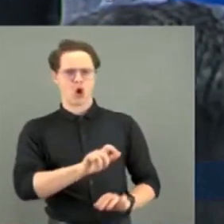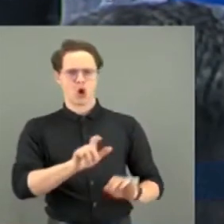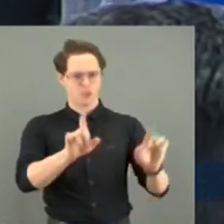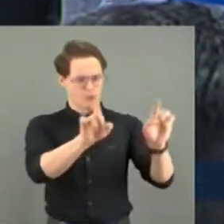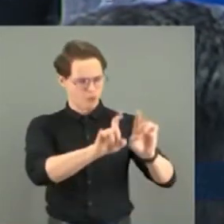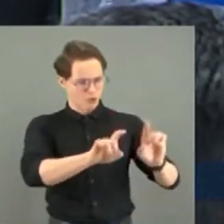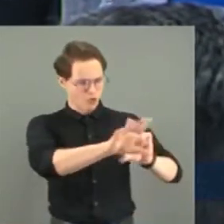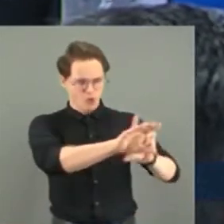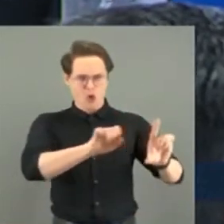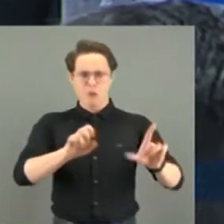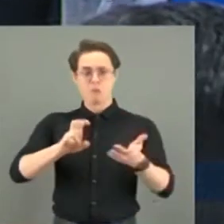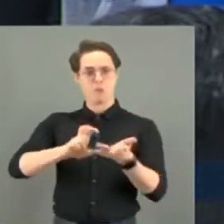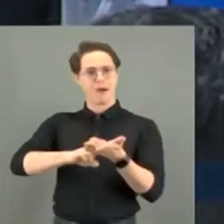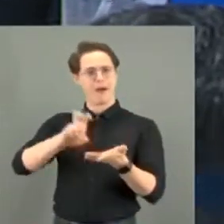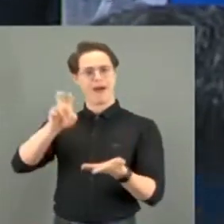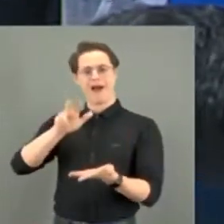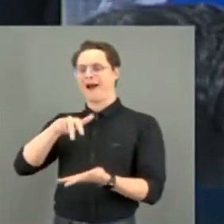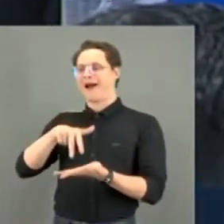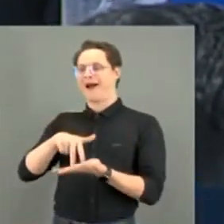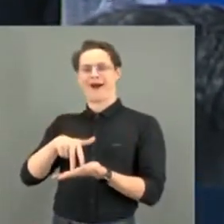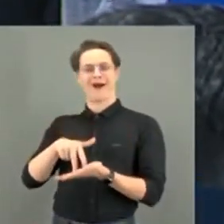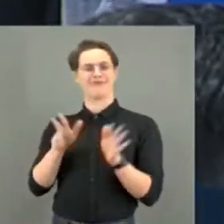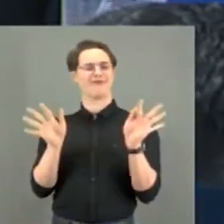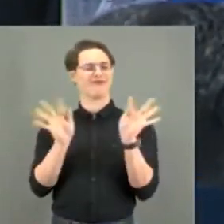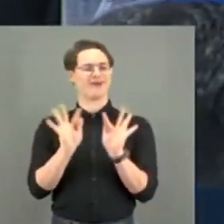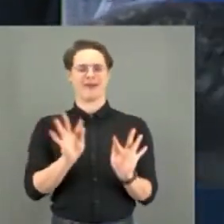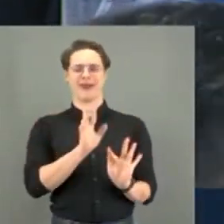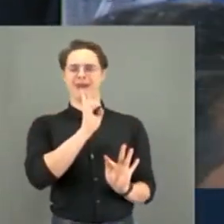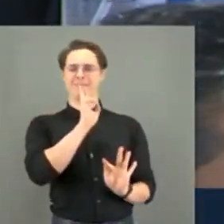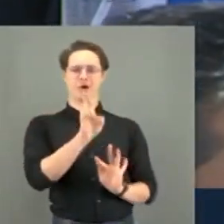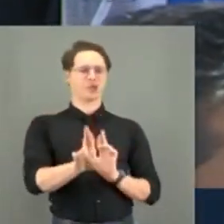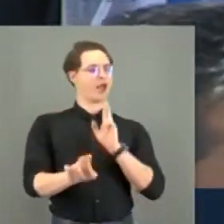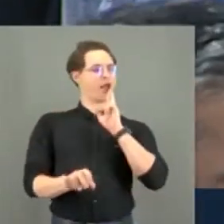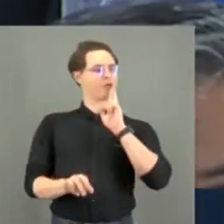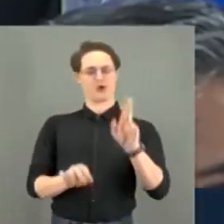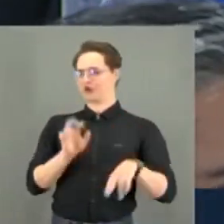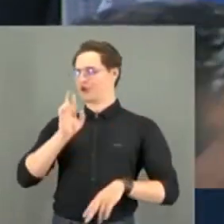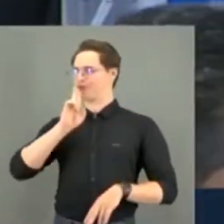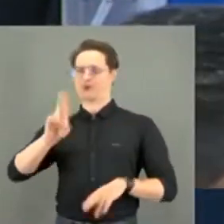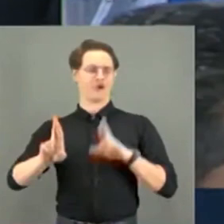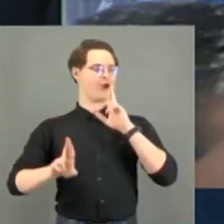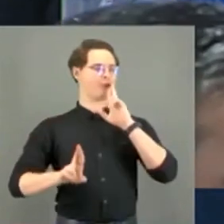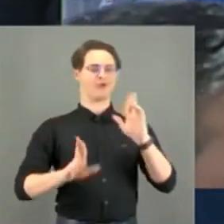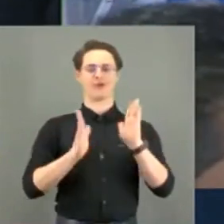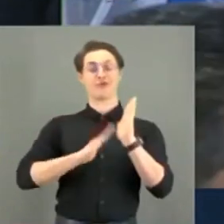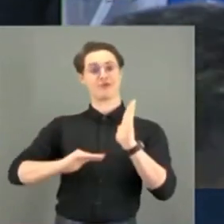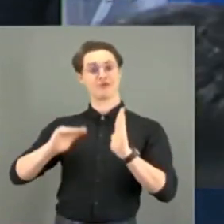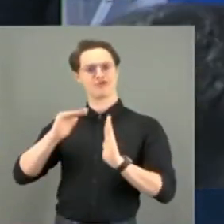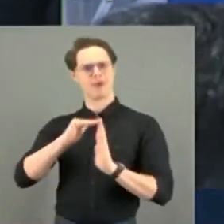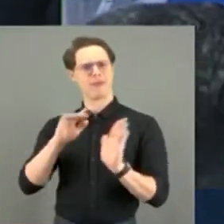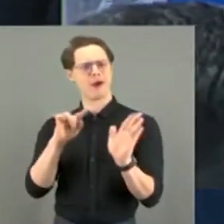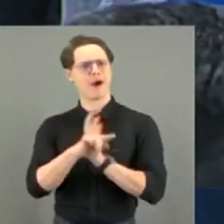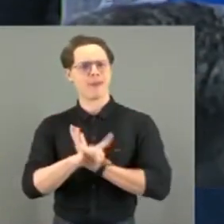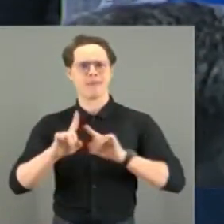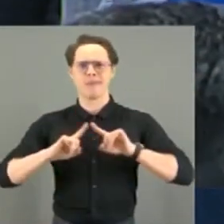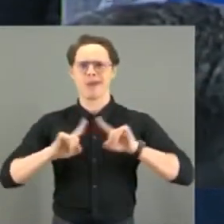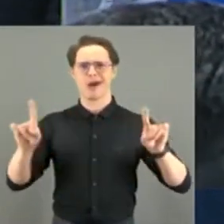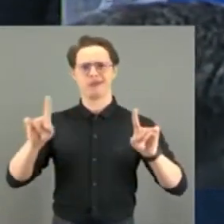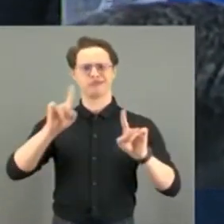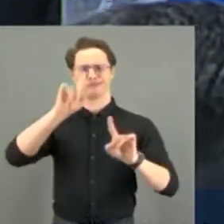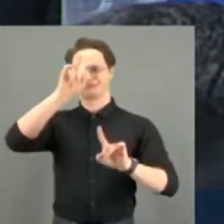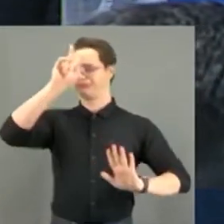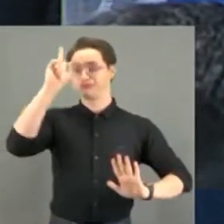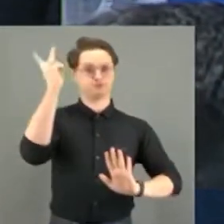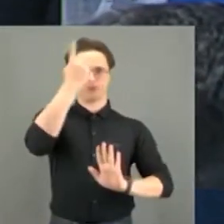estava todo saltitante, feliz, respondendo a todas as perguntas da esquerda, mas que de repente na